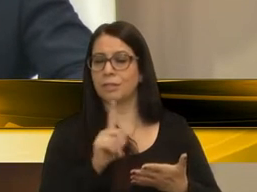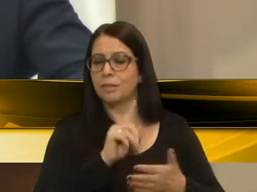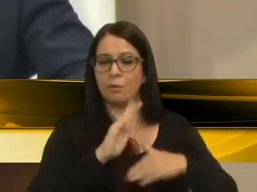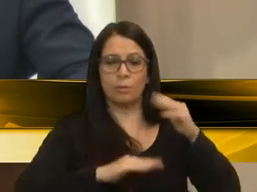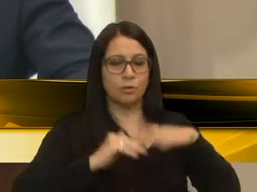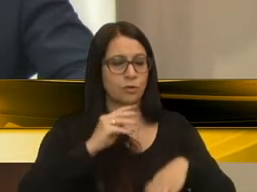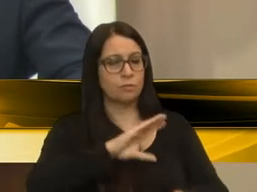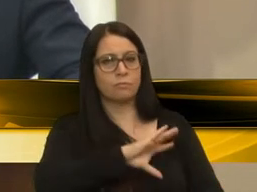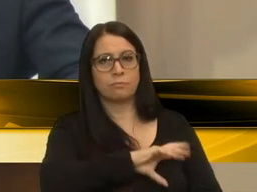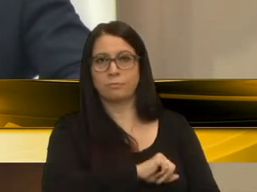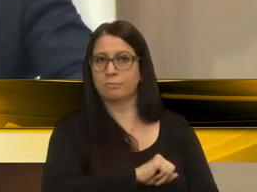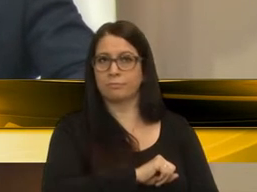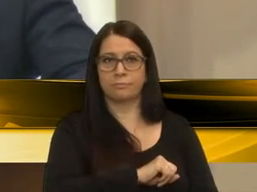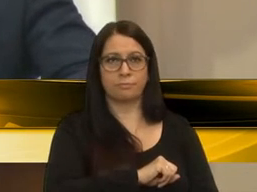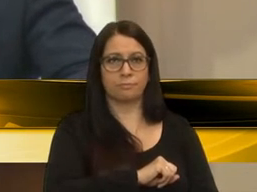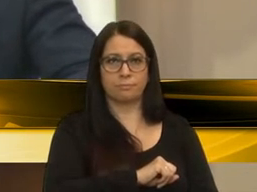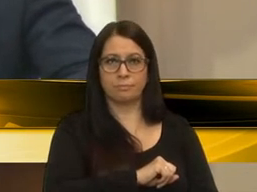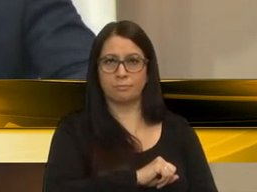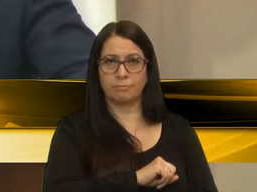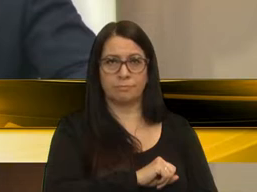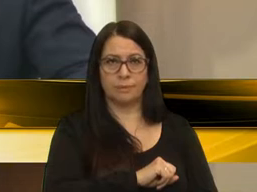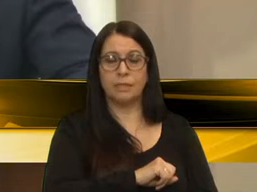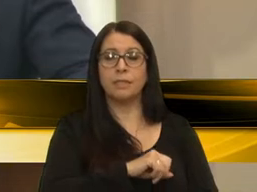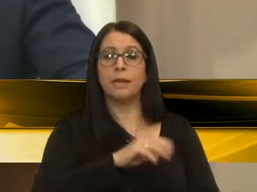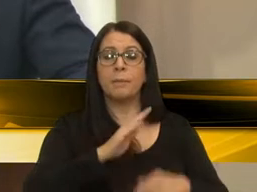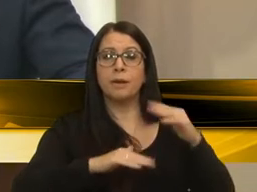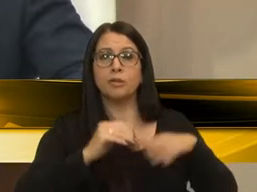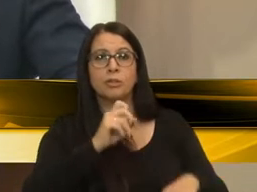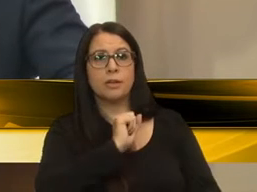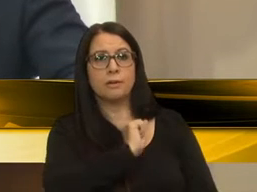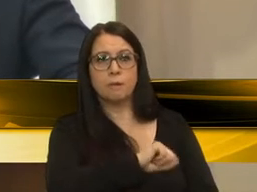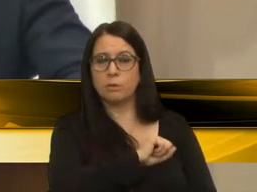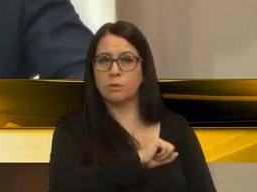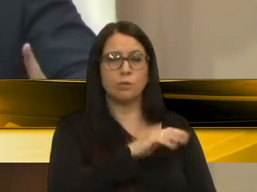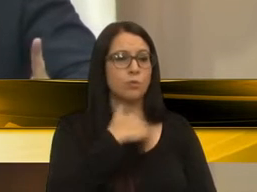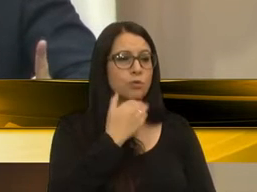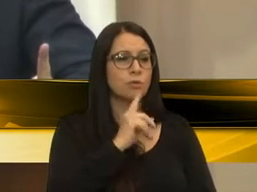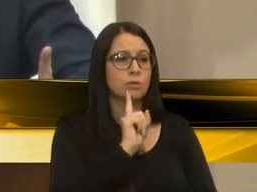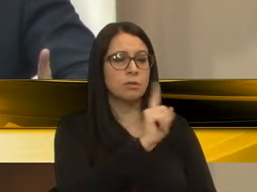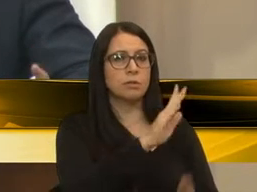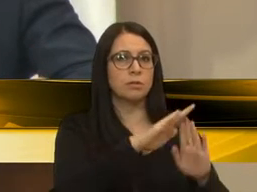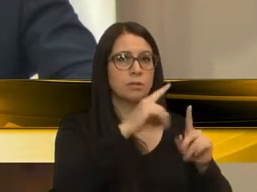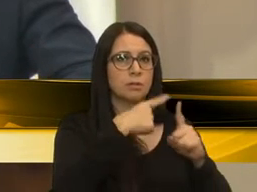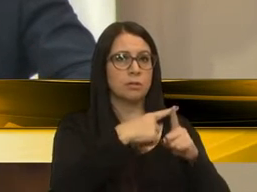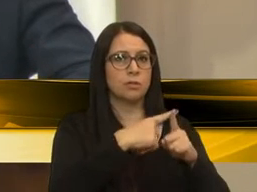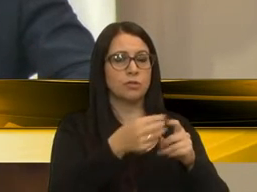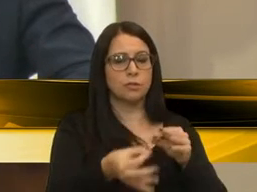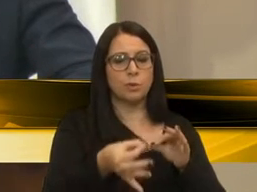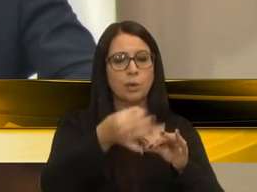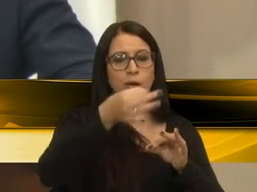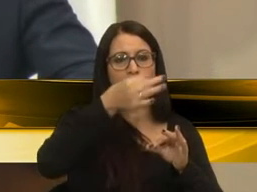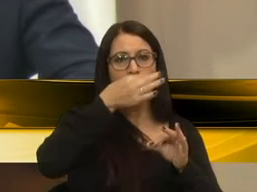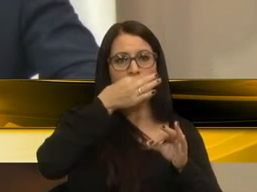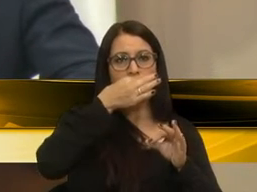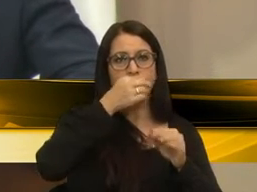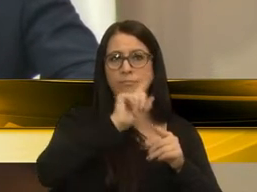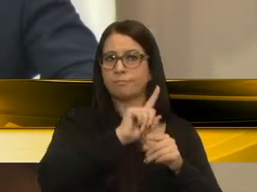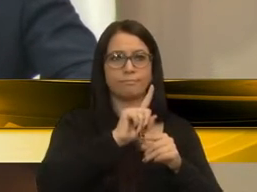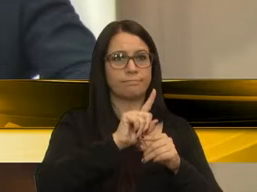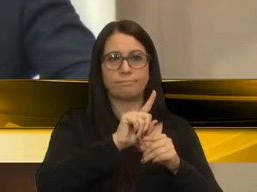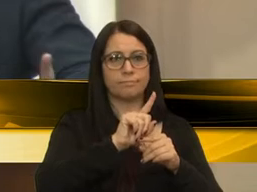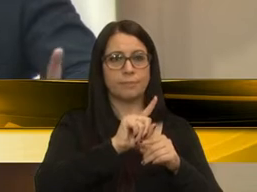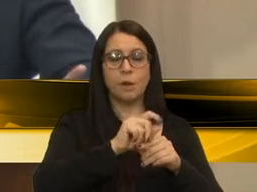pratica o amor e pratica a maldade, não adianta ir na igreja tomar uma hóstia, porque não